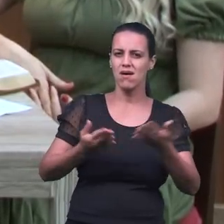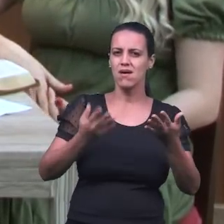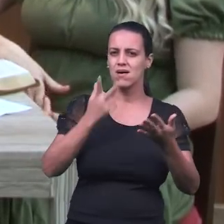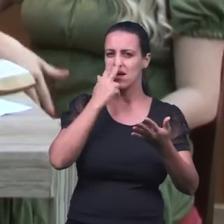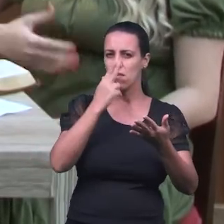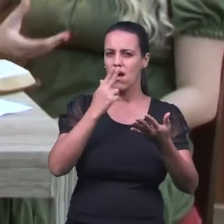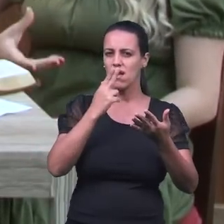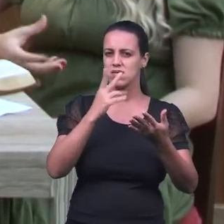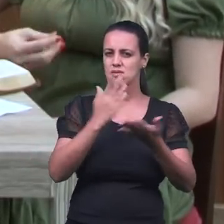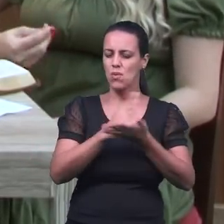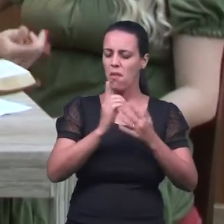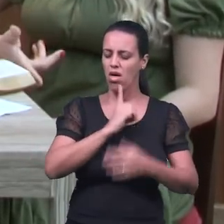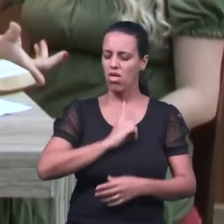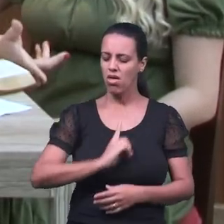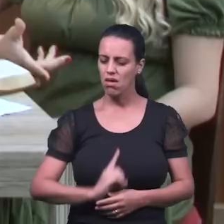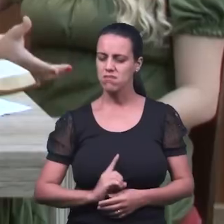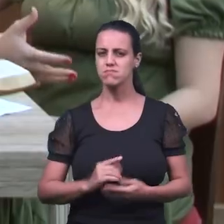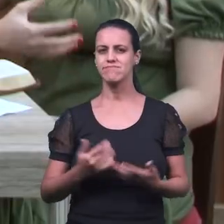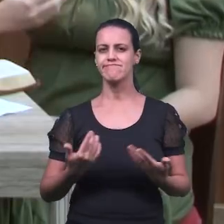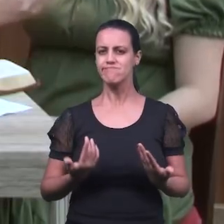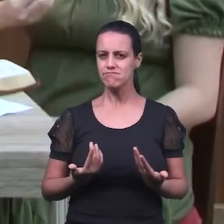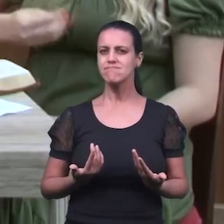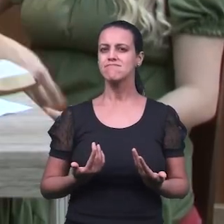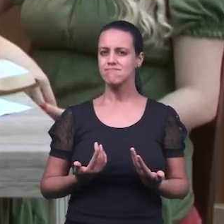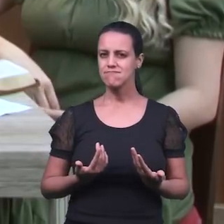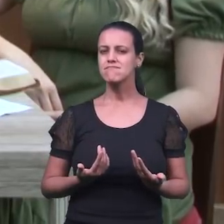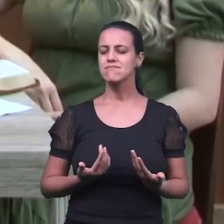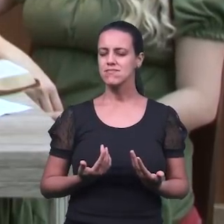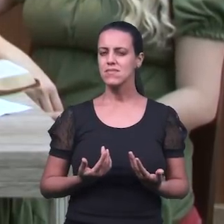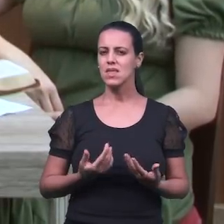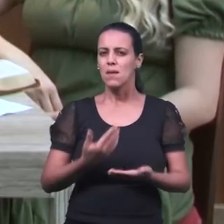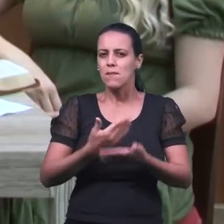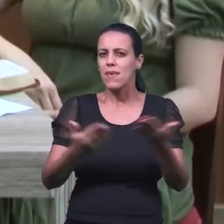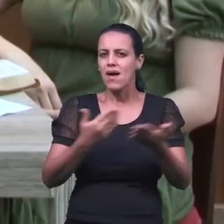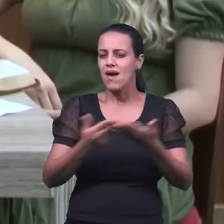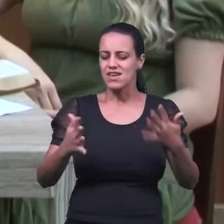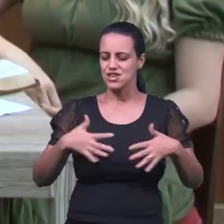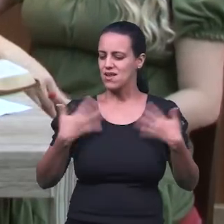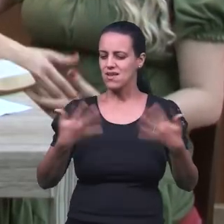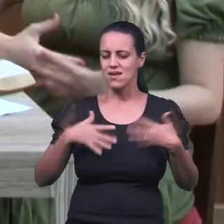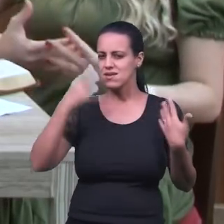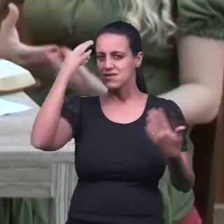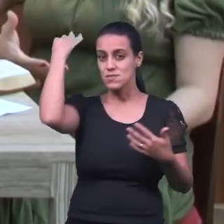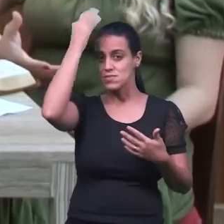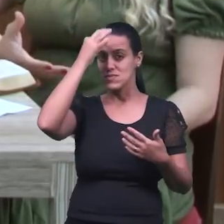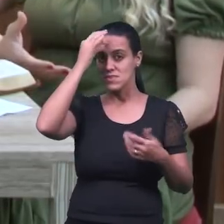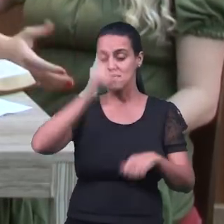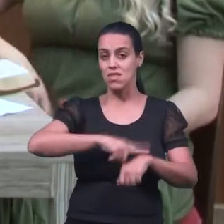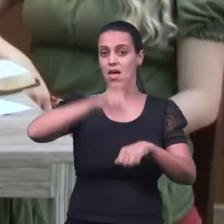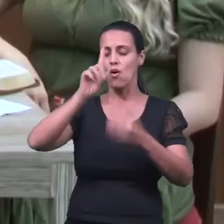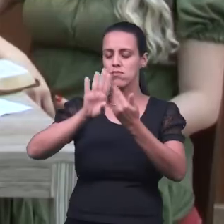fruto, não tem o vinho, não tem o mosto. Então vai perdendo a alegria do Espírito Santo, e